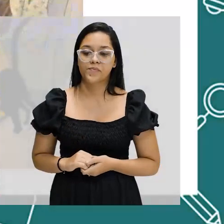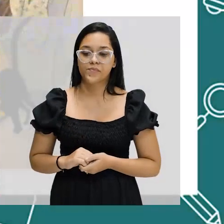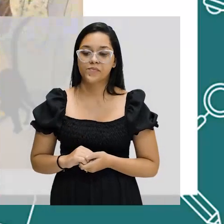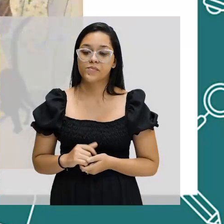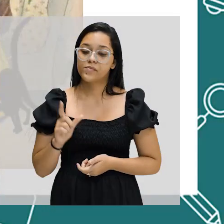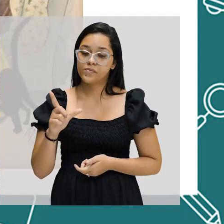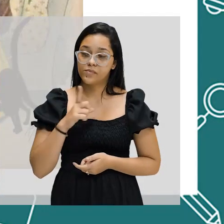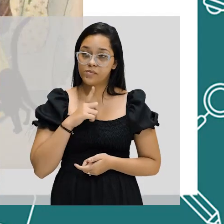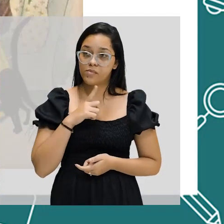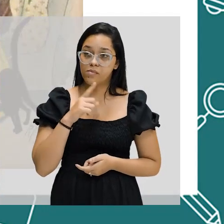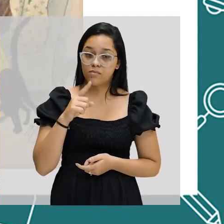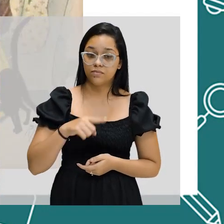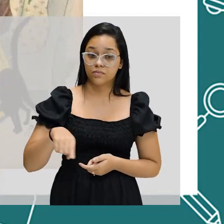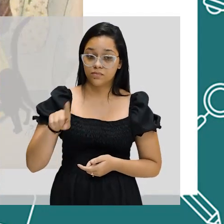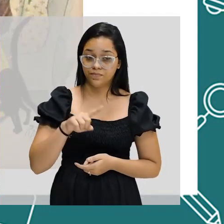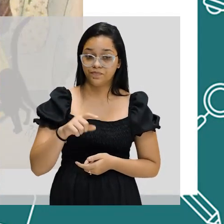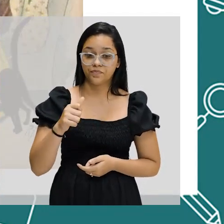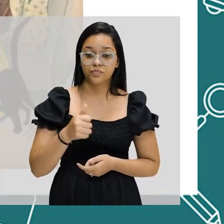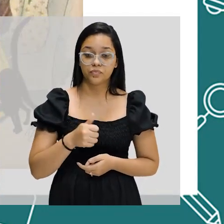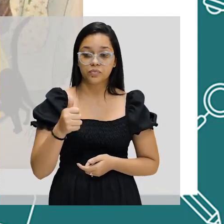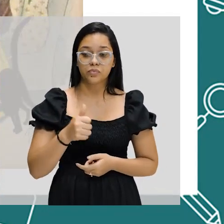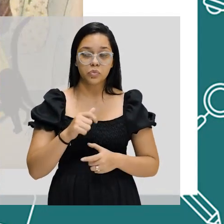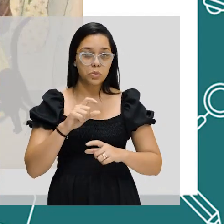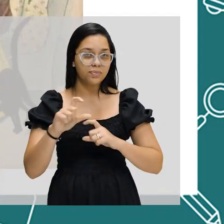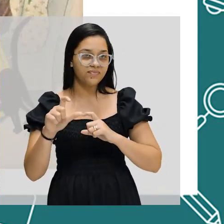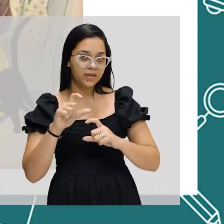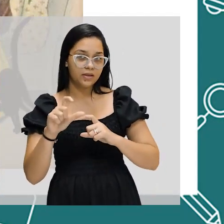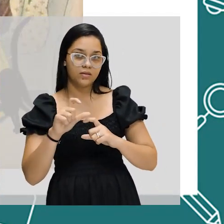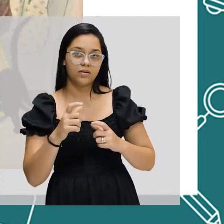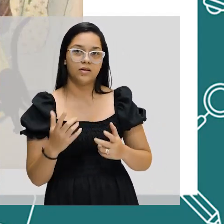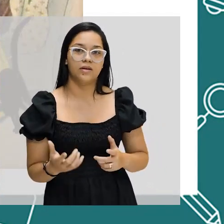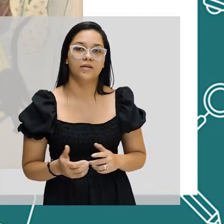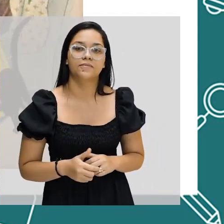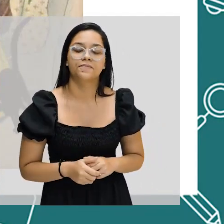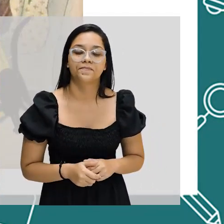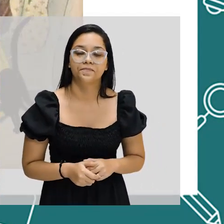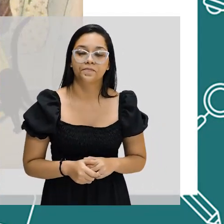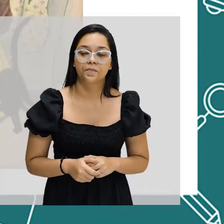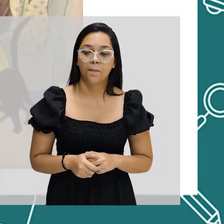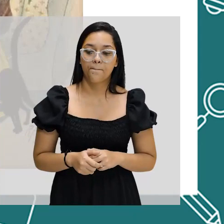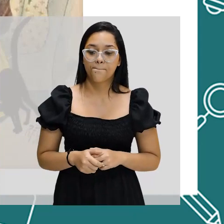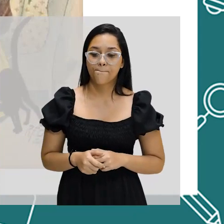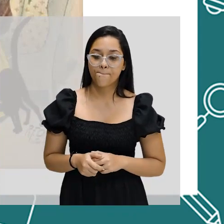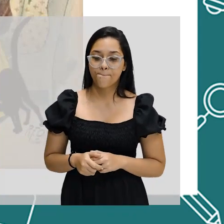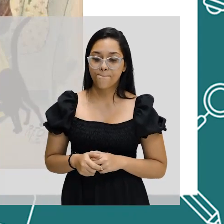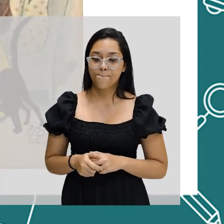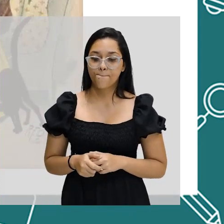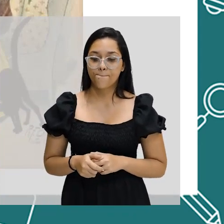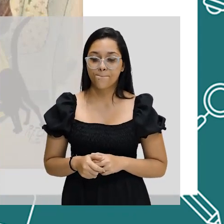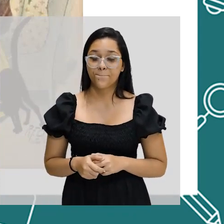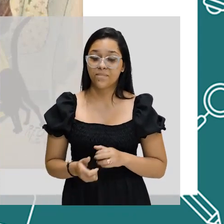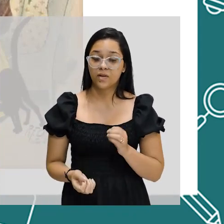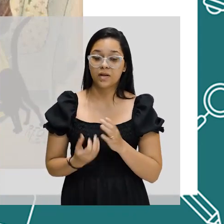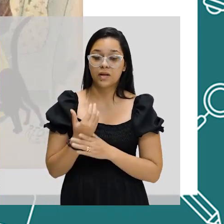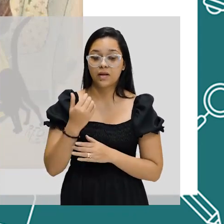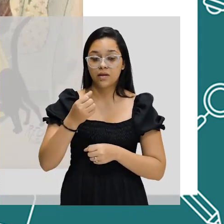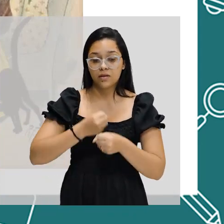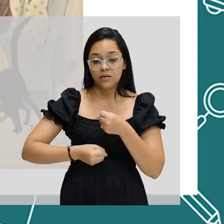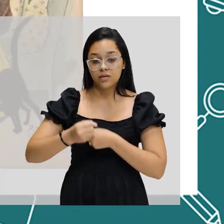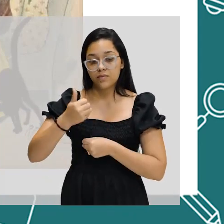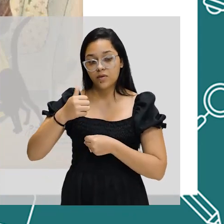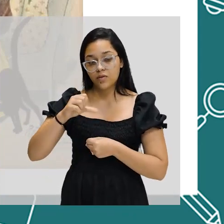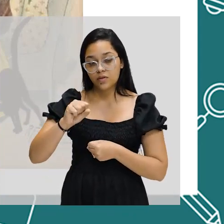é o trouxe para vocês aqui a primeira HQ tá primeira personagem oficial dos quadrinhos que foi criado em